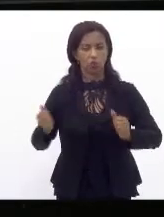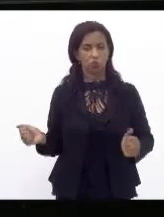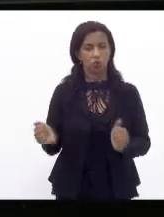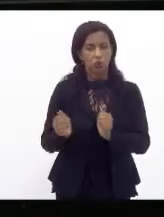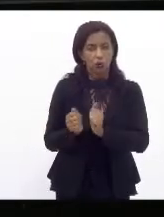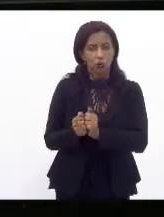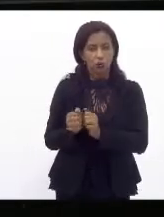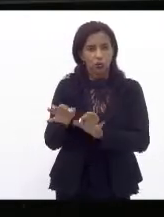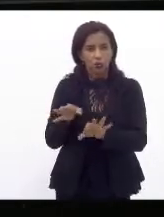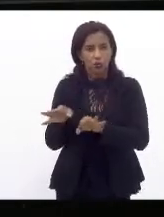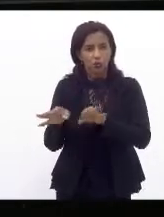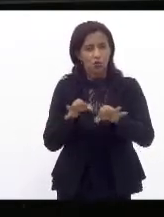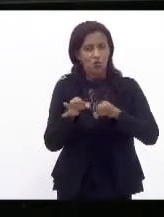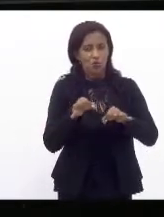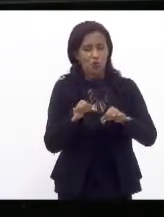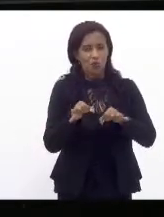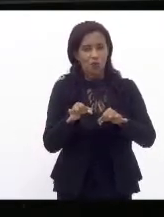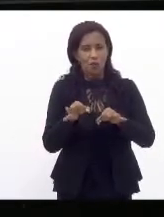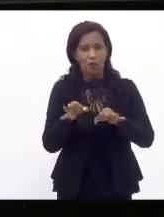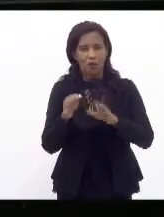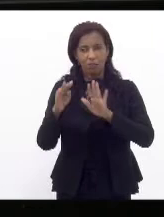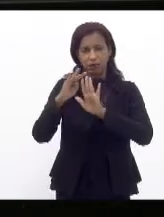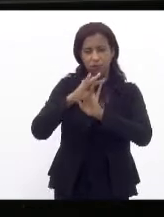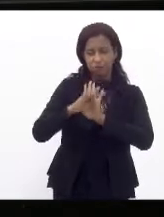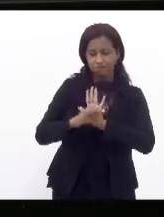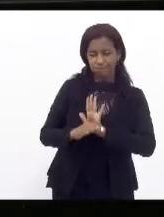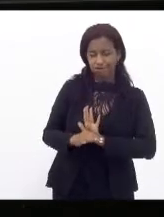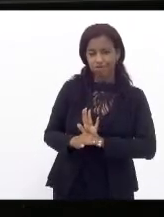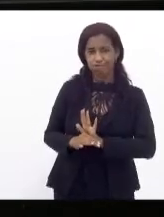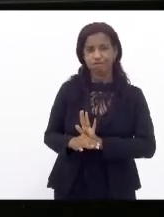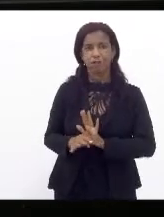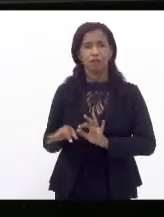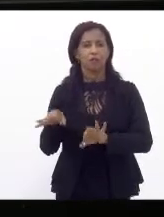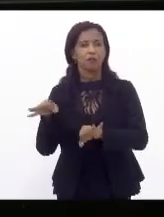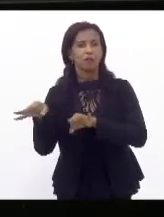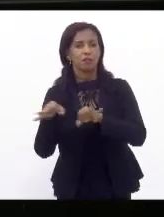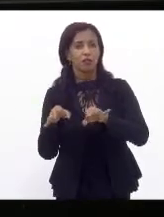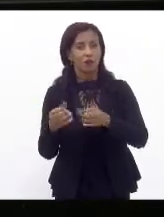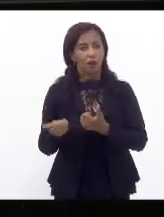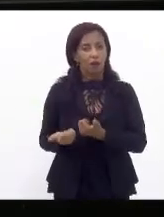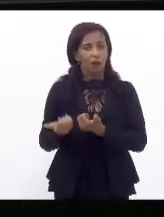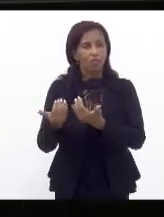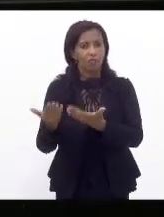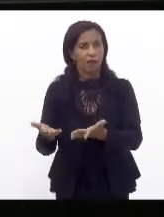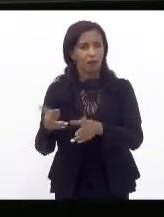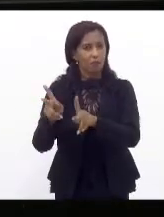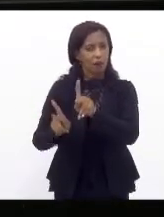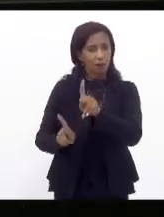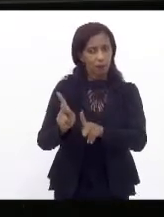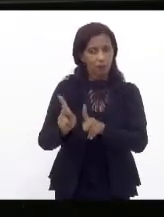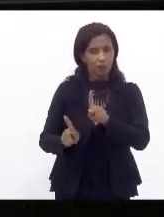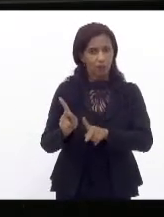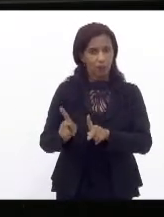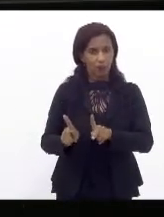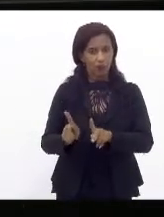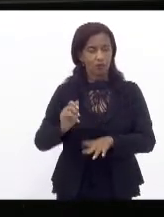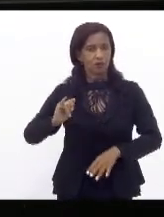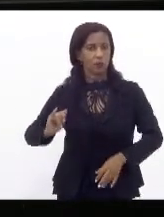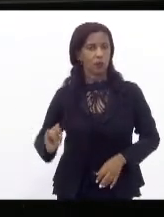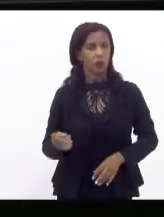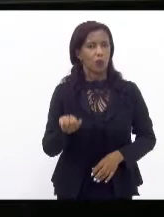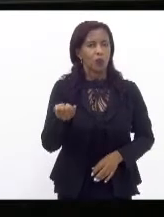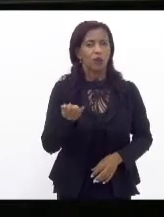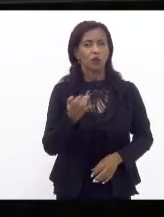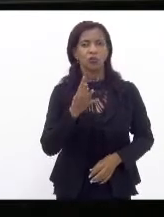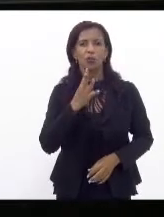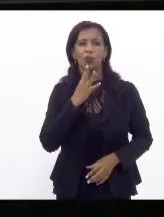de forma programática, de forma a levar para a população uma oportunidade